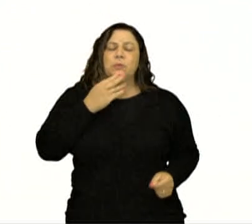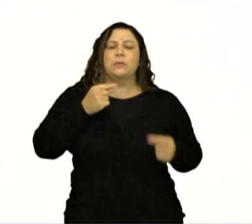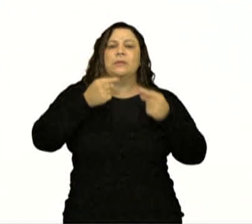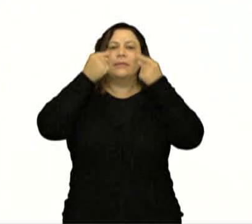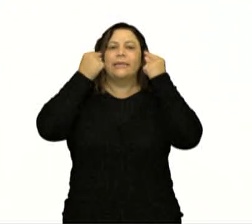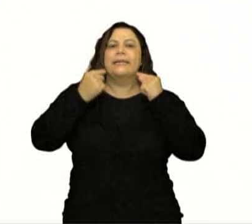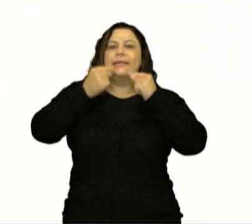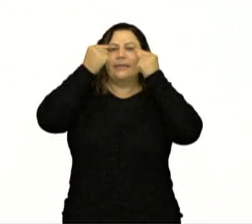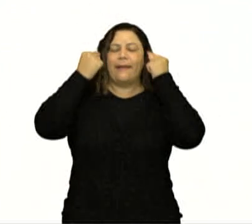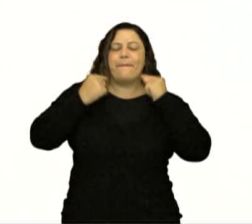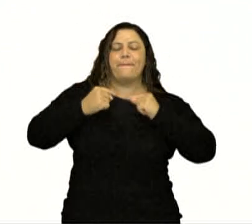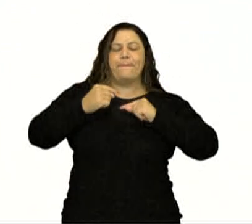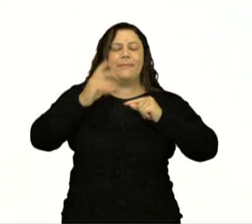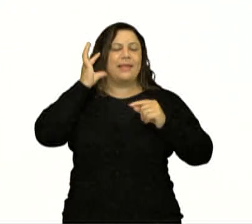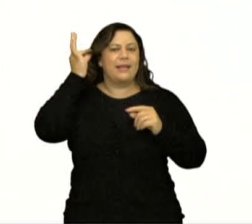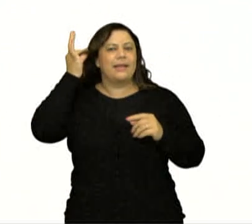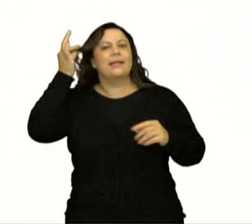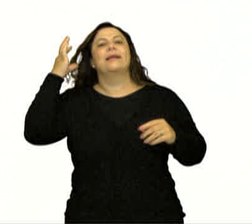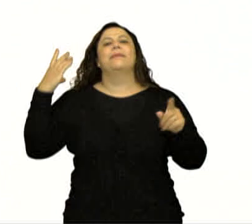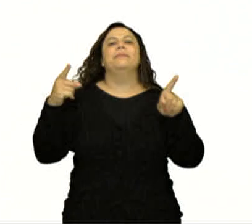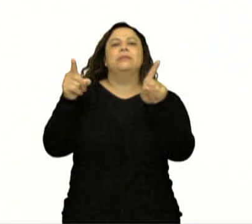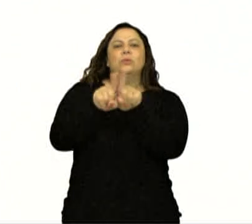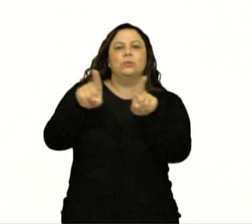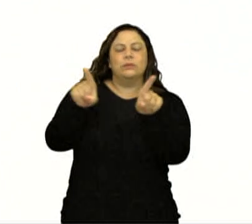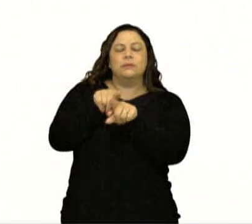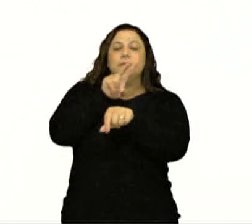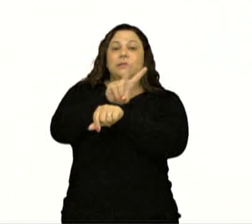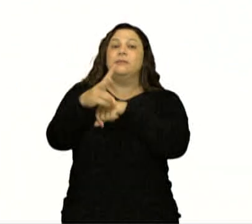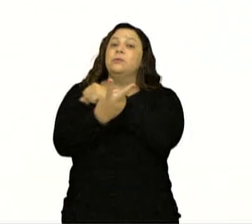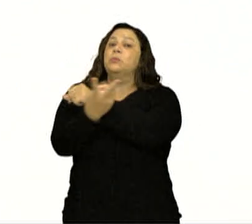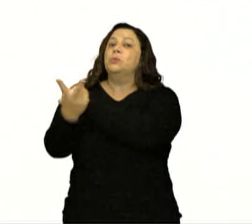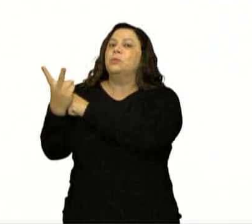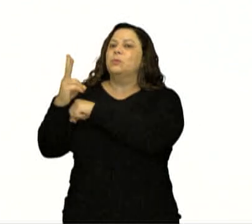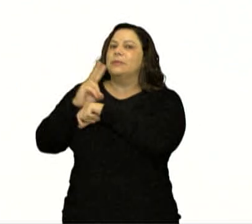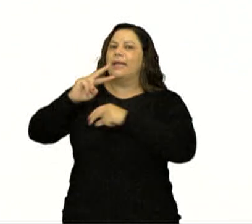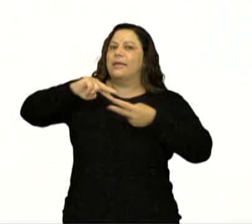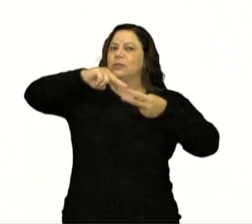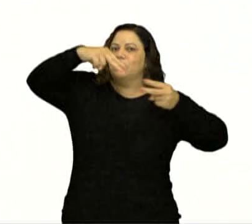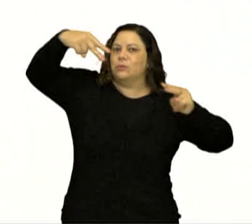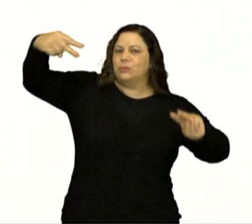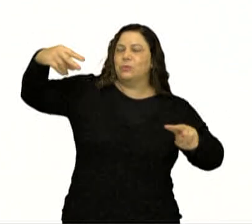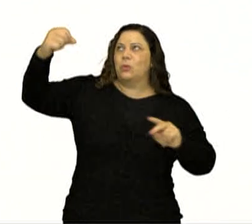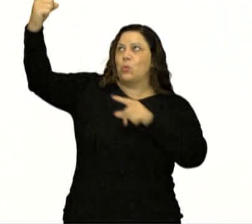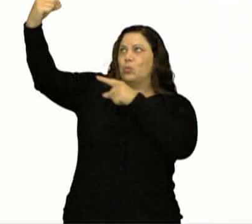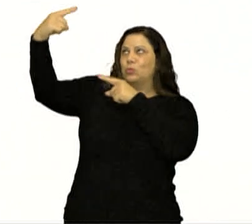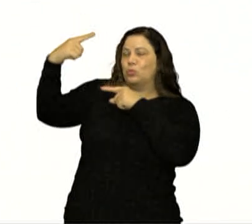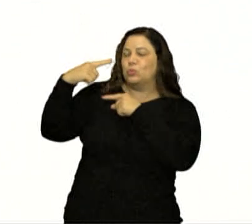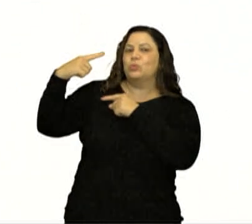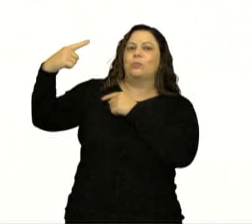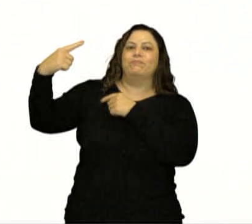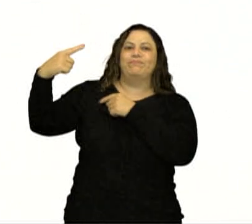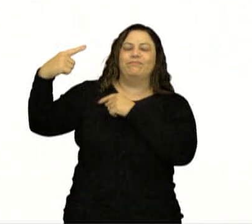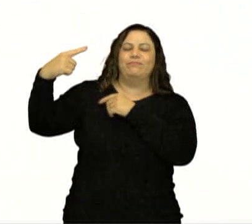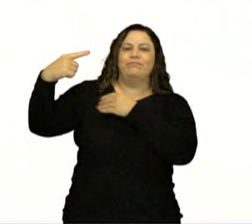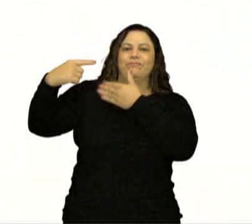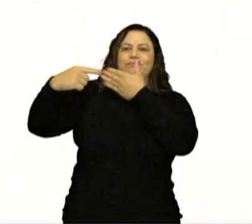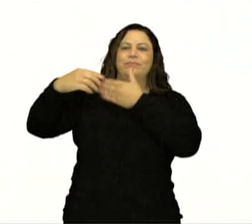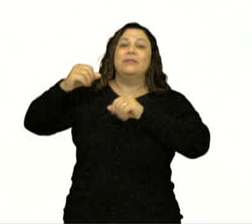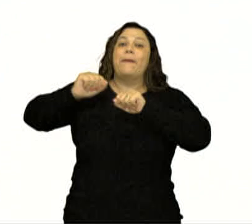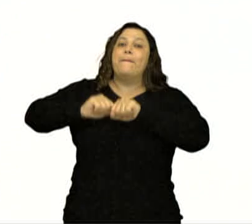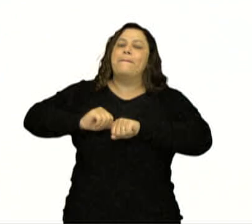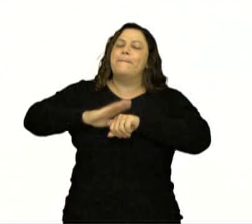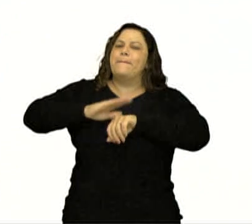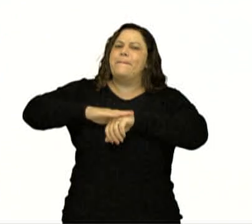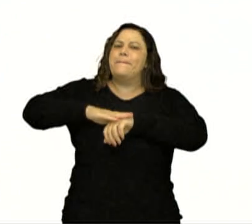pelos dos seres humanos, além de proteger o DNA das células contra a radiação ultravioleta emitida pelo Sol. Ou seja, quanto maior